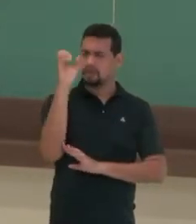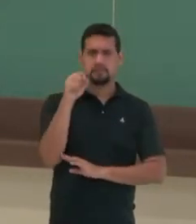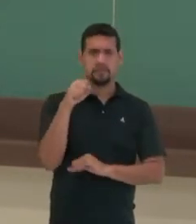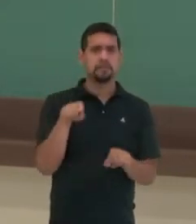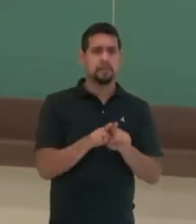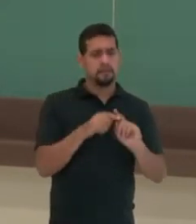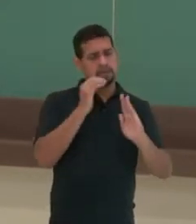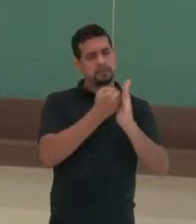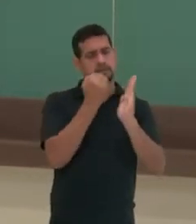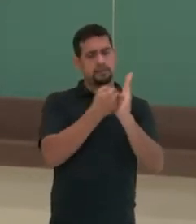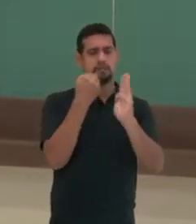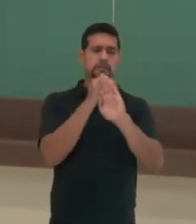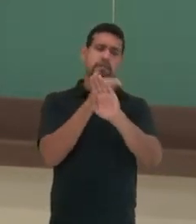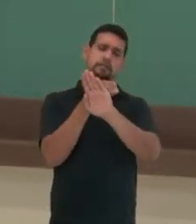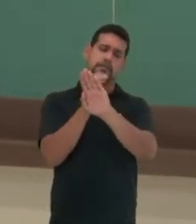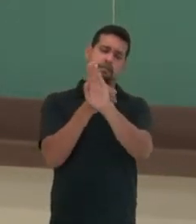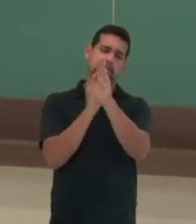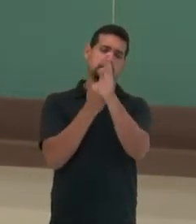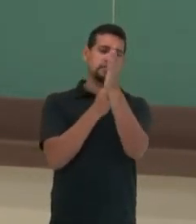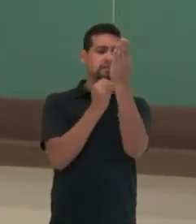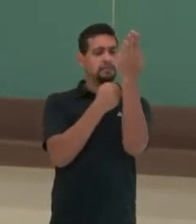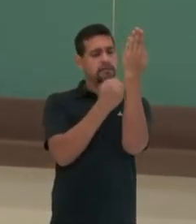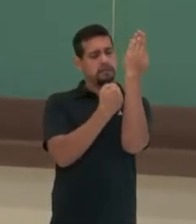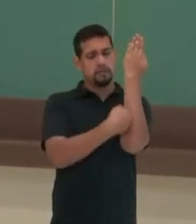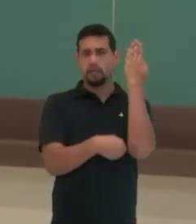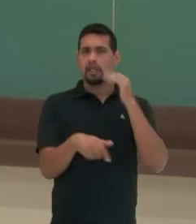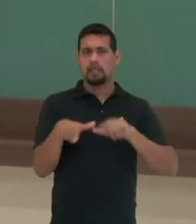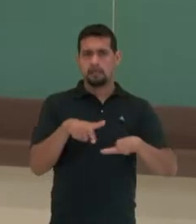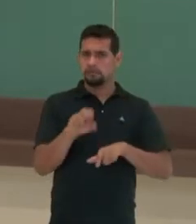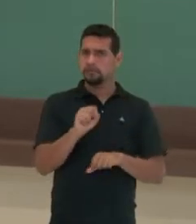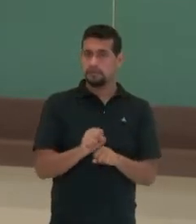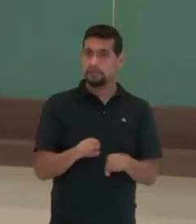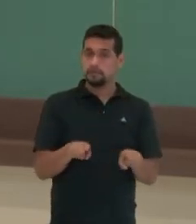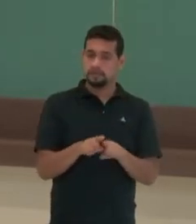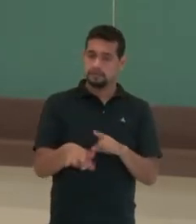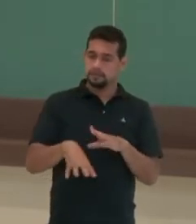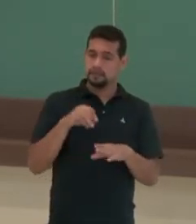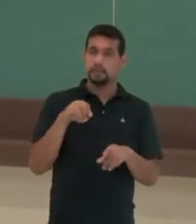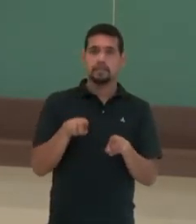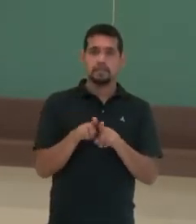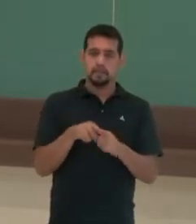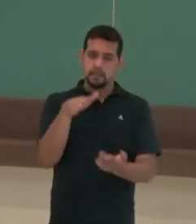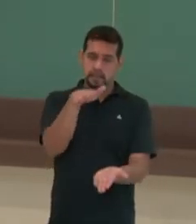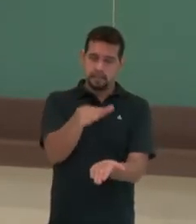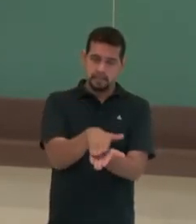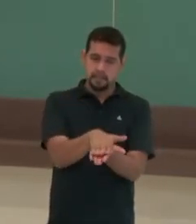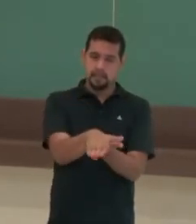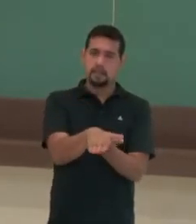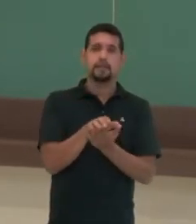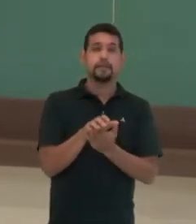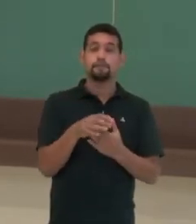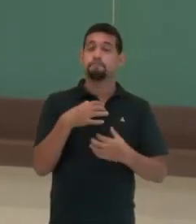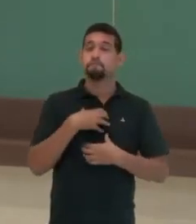se entalhar e tirar esse desenho, né, essa obra, que vai ser embebida e prensada